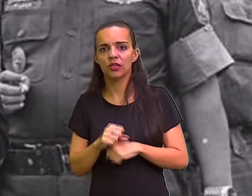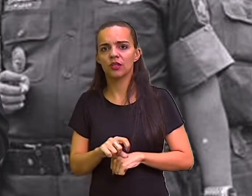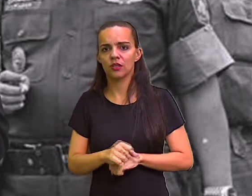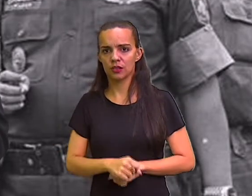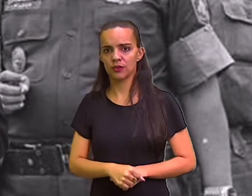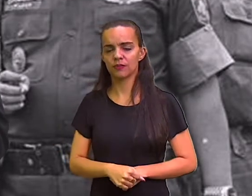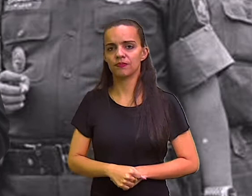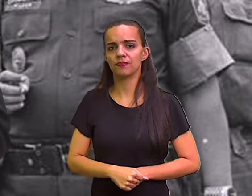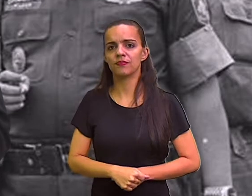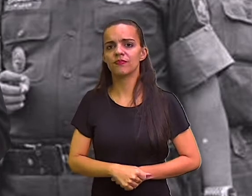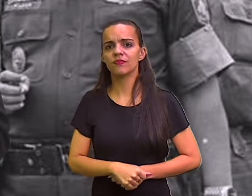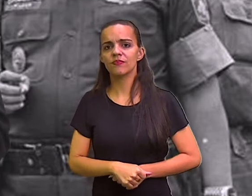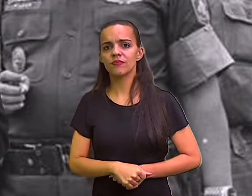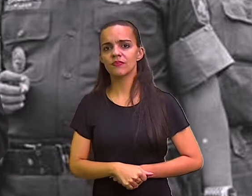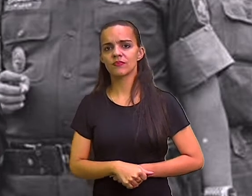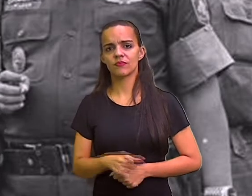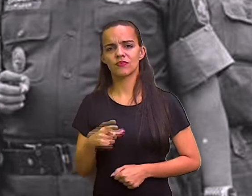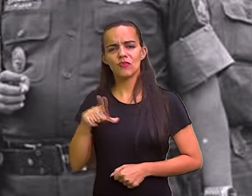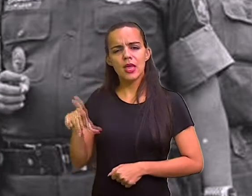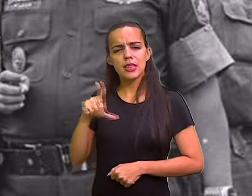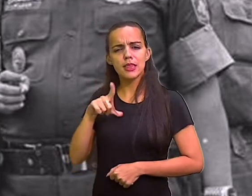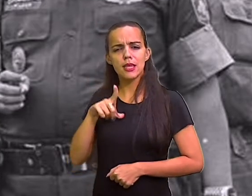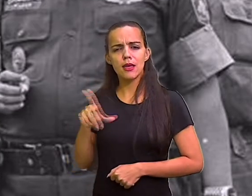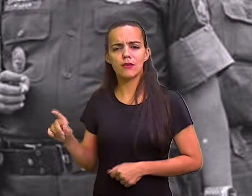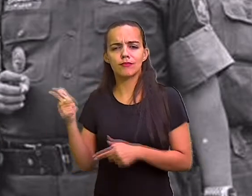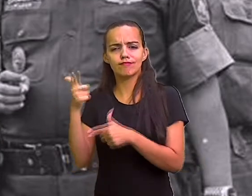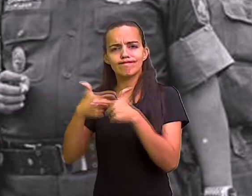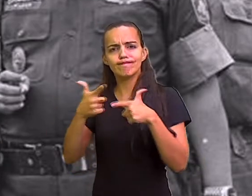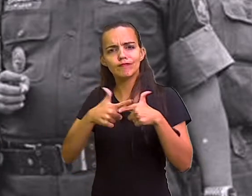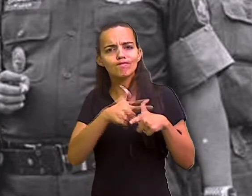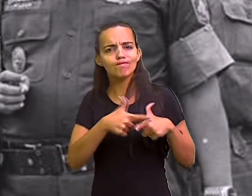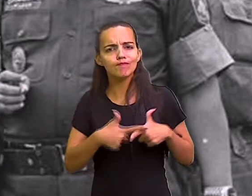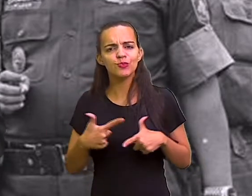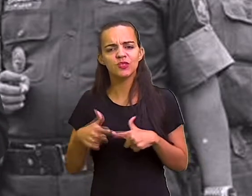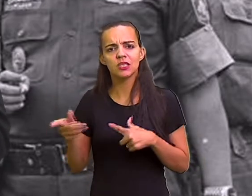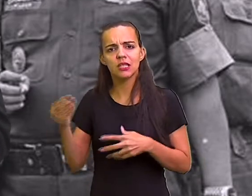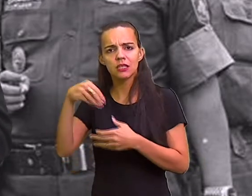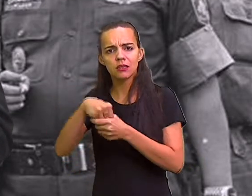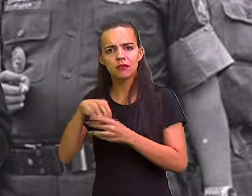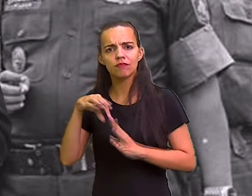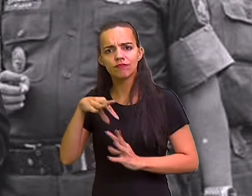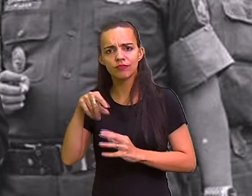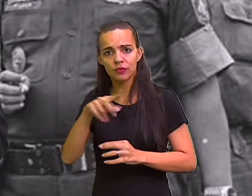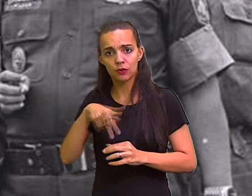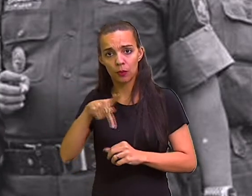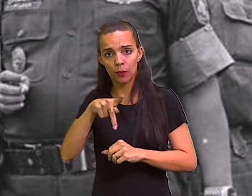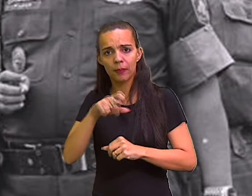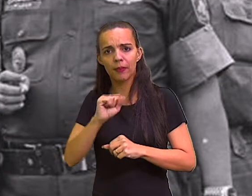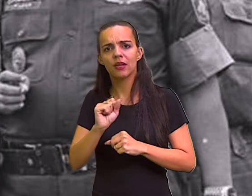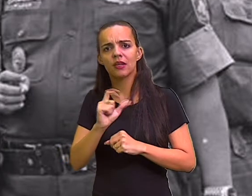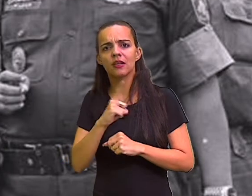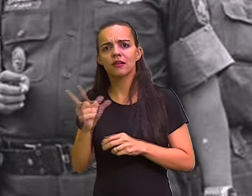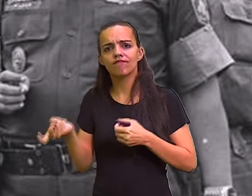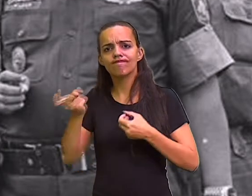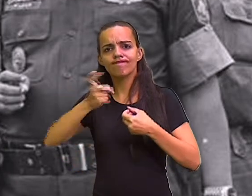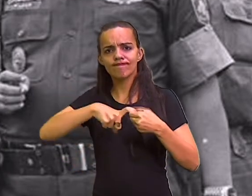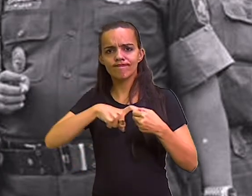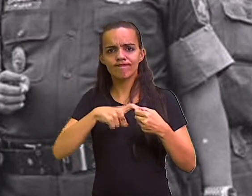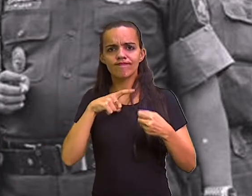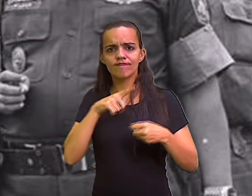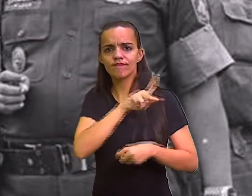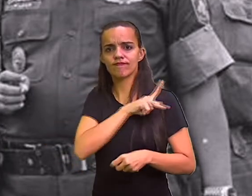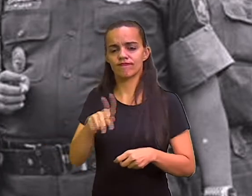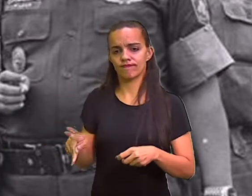Abdurrahmane Wari. A crise no Timor-Leste mudou o cenário e Sukarnoputri voltou à presidência